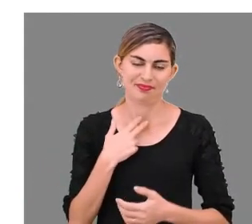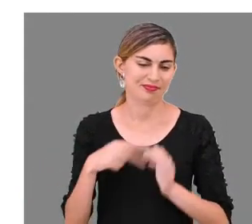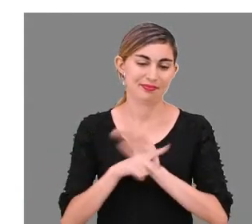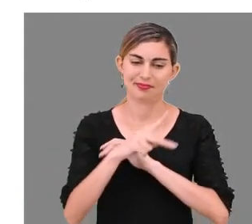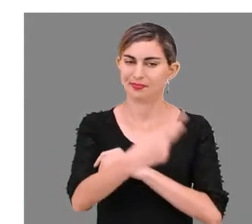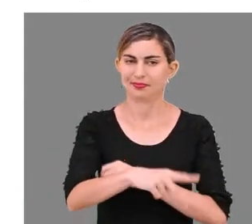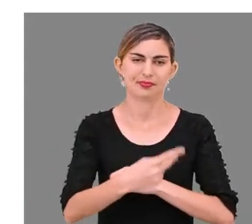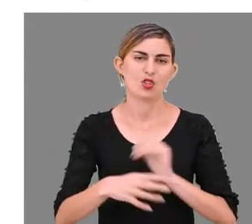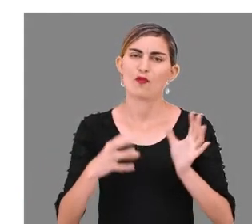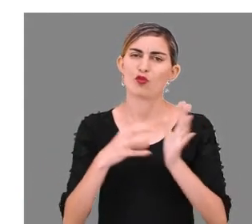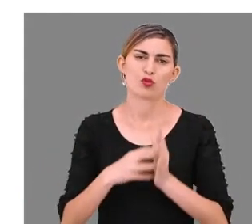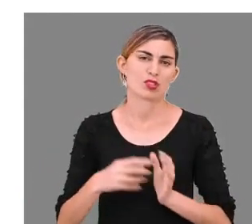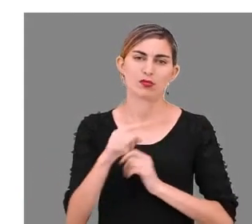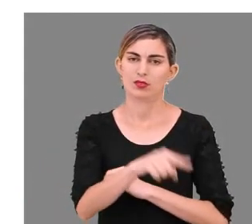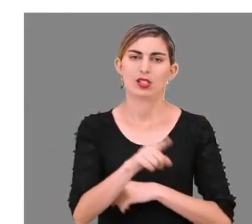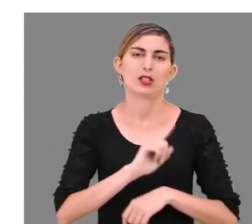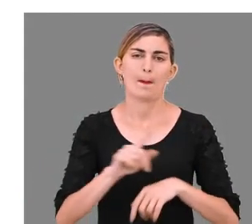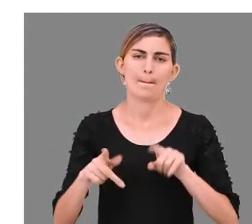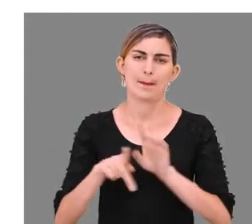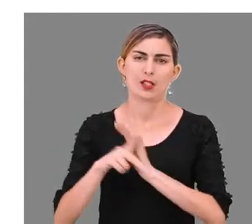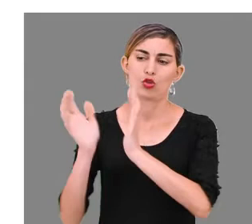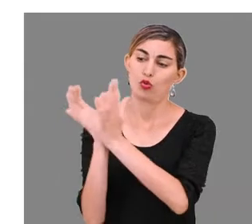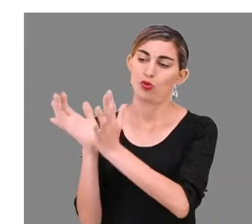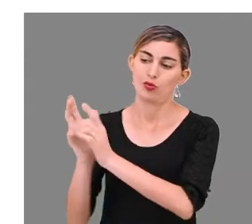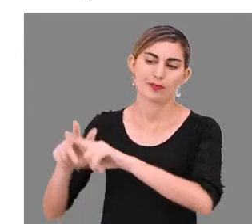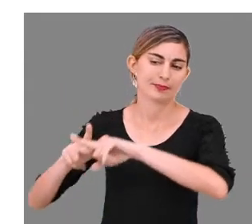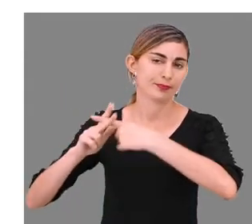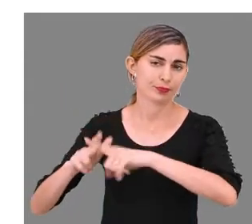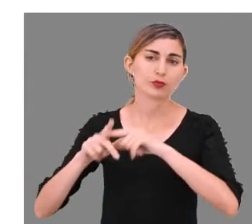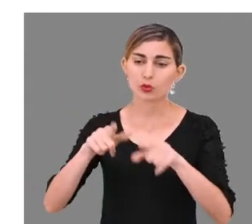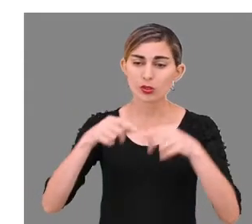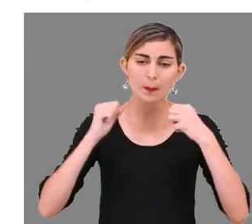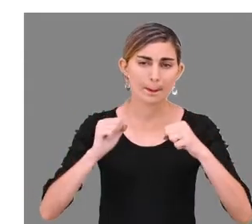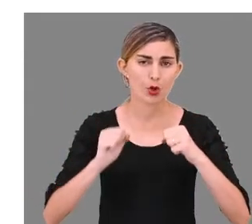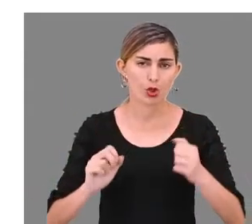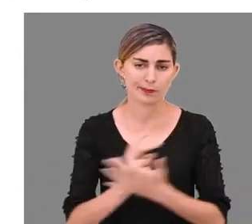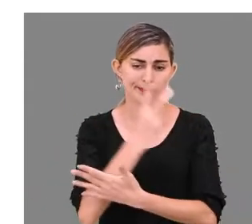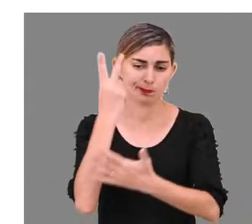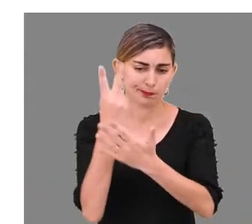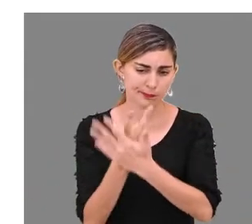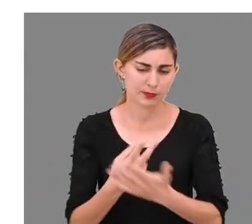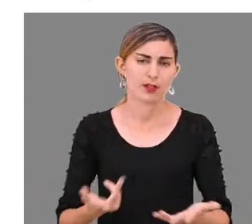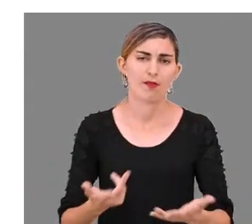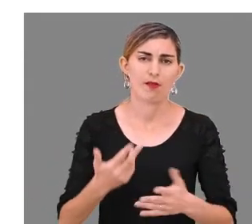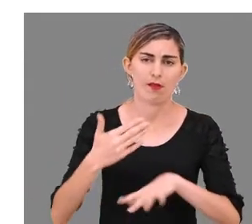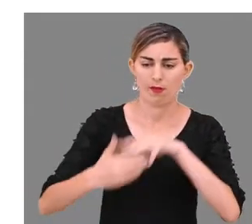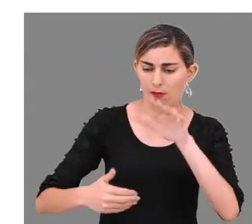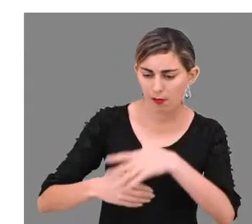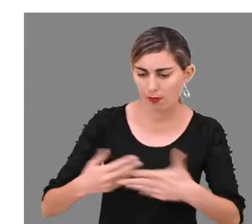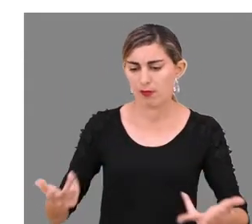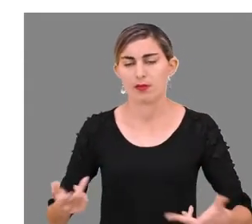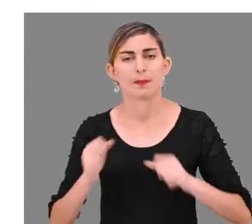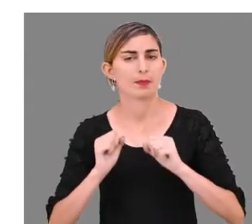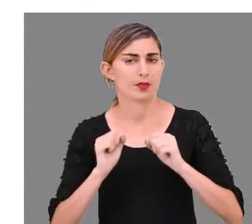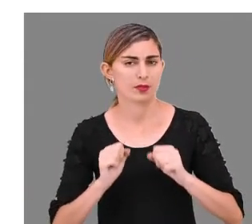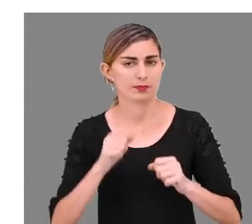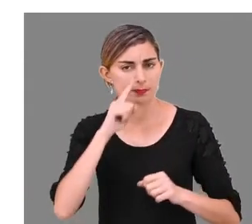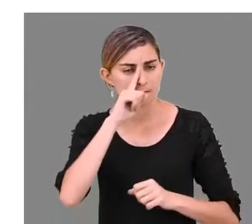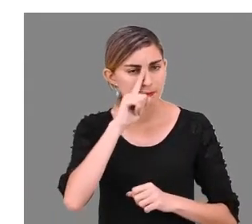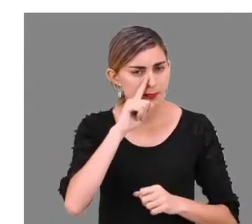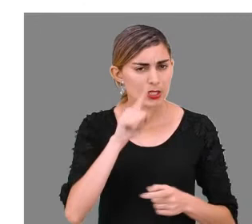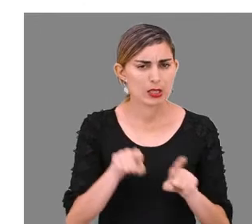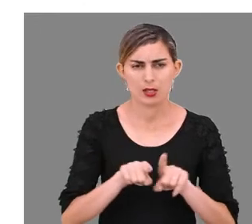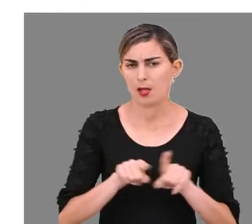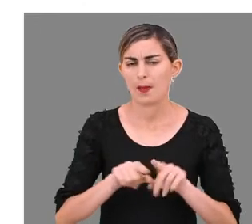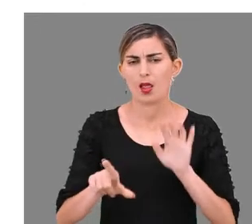e que não é dever dele, é dever da manutenção fazer isso e com isso ele pode sofrer um acidente. Também o